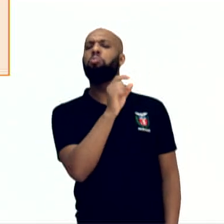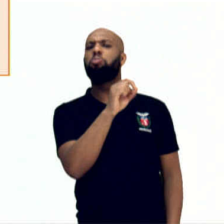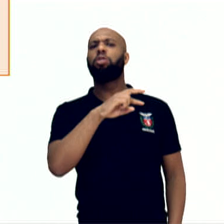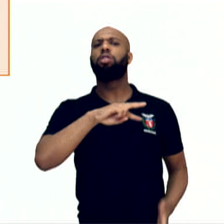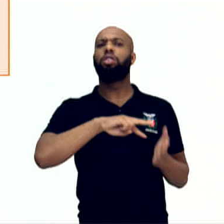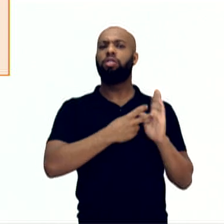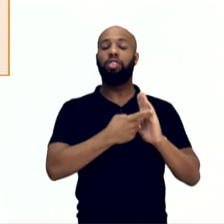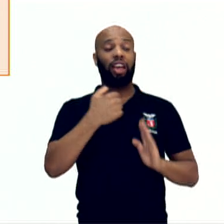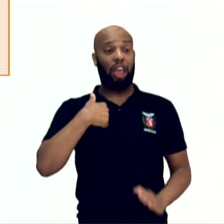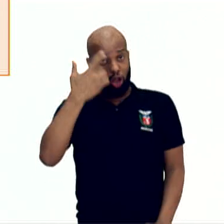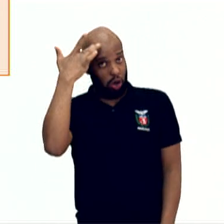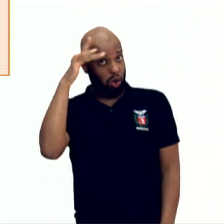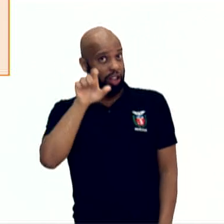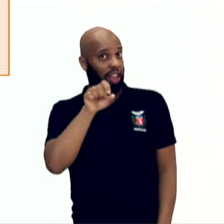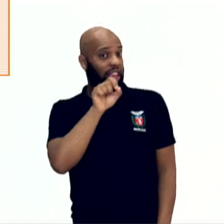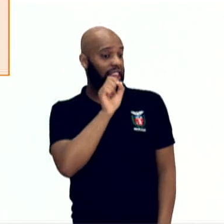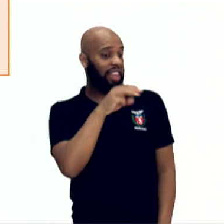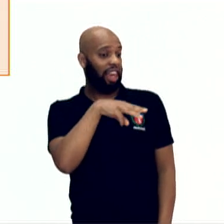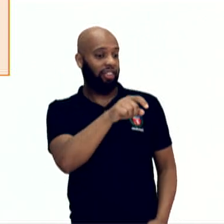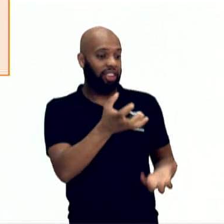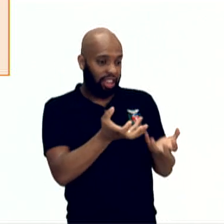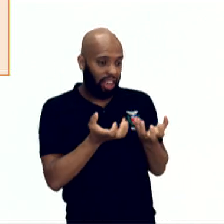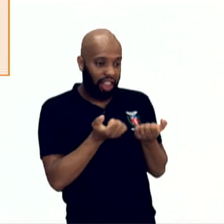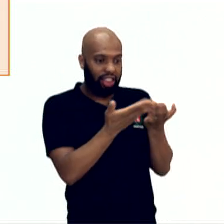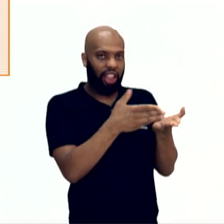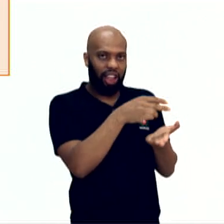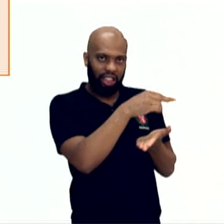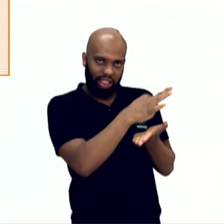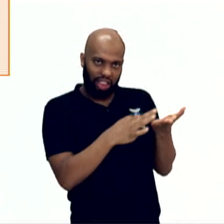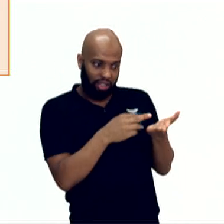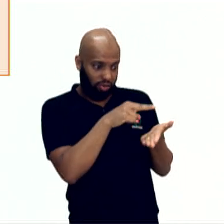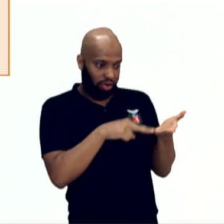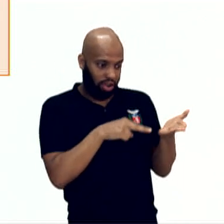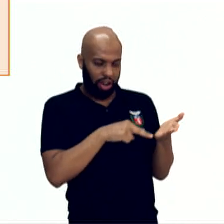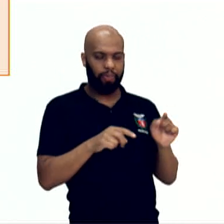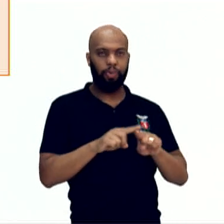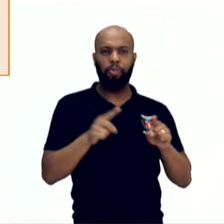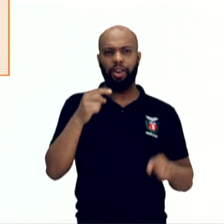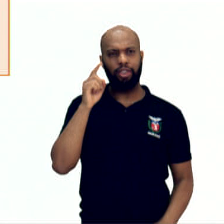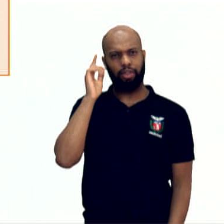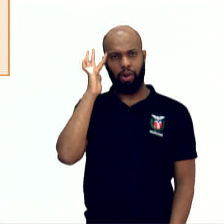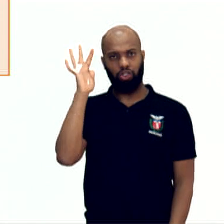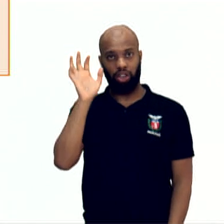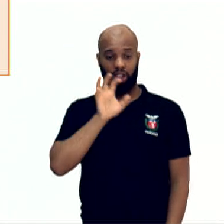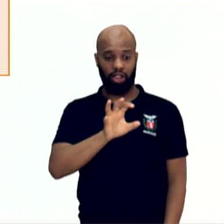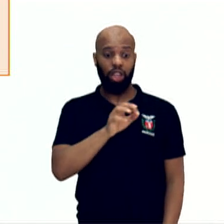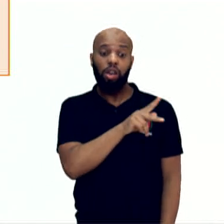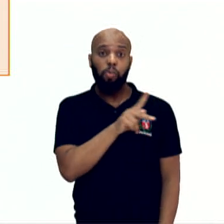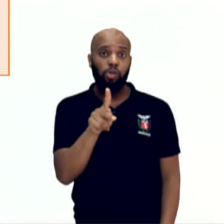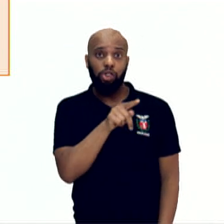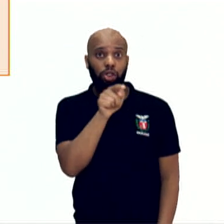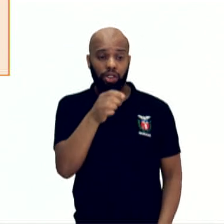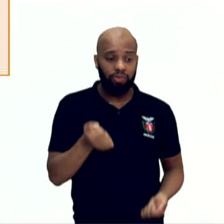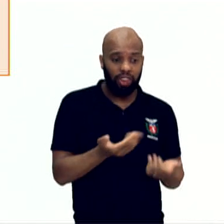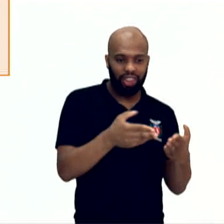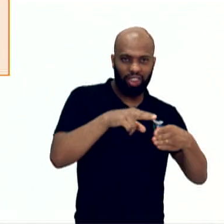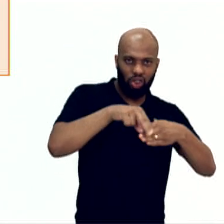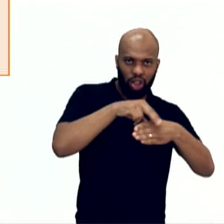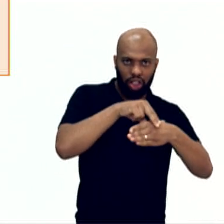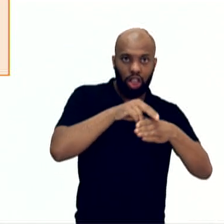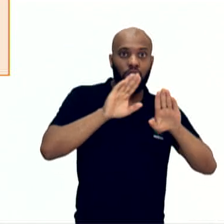vocês vão escrever, mas vamos imaginar uma situação. Que esse cordel vocês vão entregar para a professora na sala de aula. Então